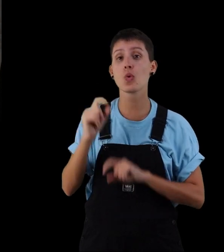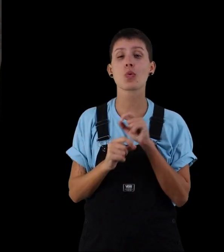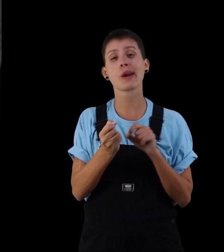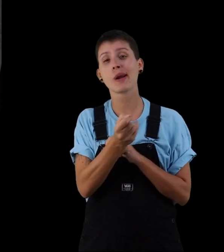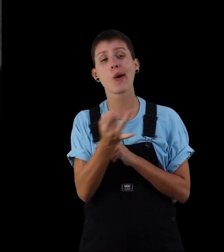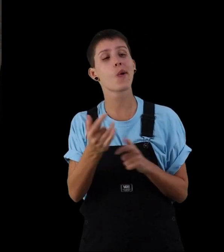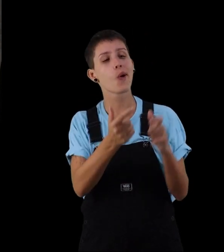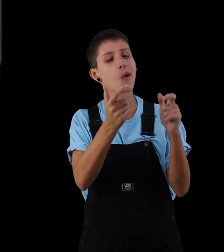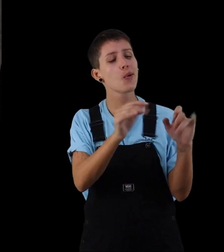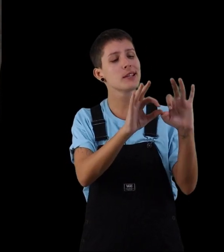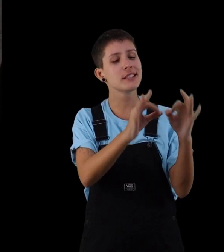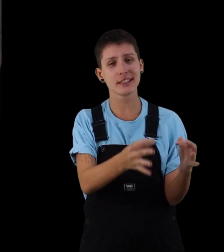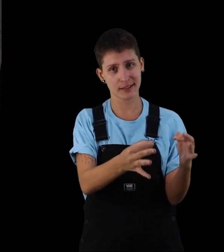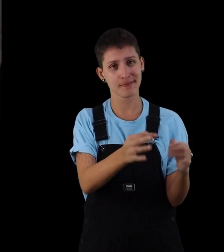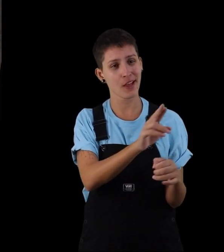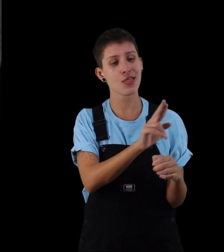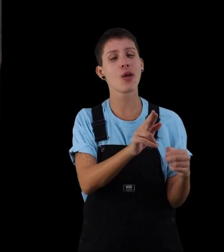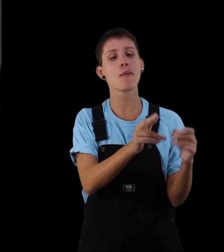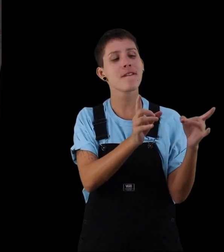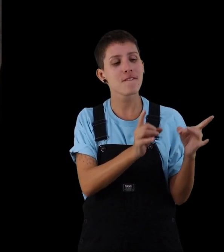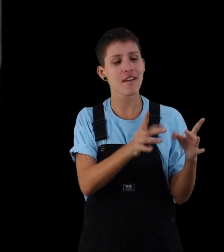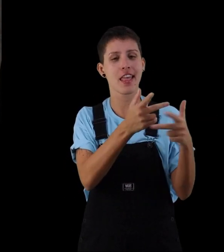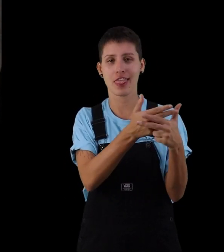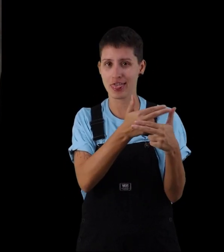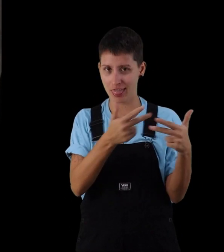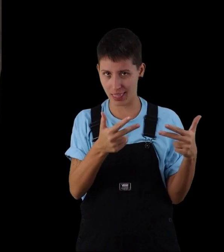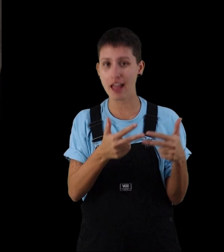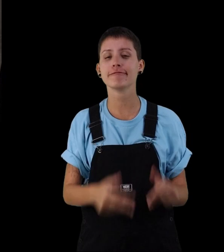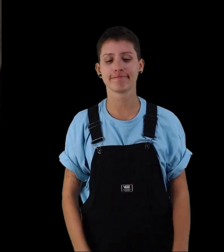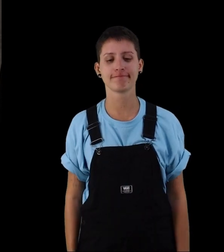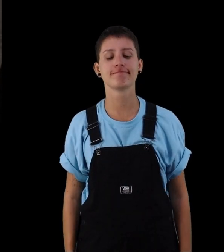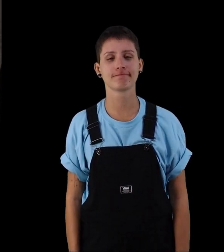existiam pequenos estabelecimentos chamados de vendas.